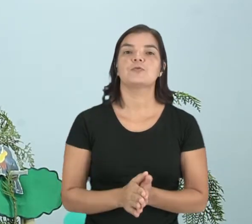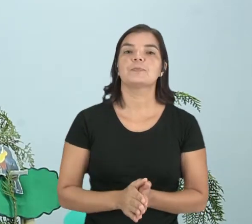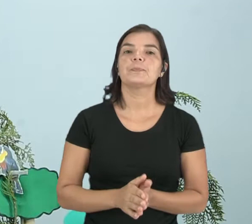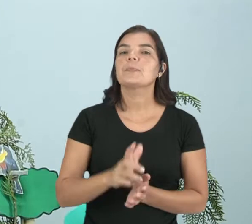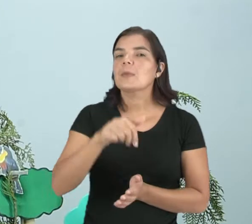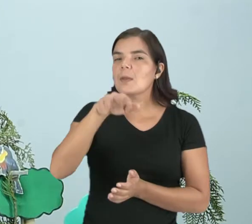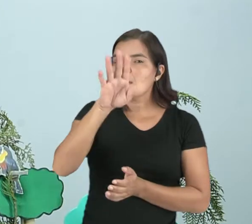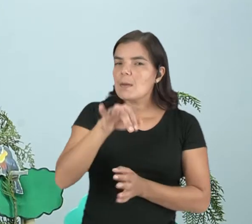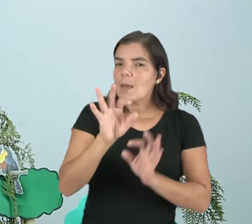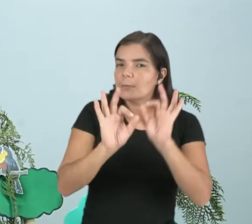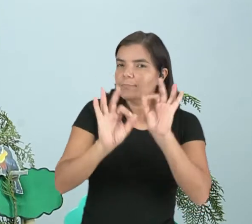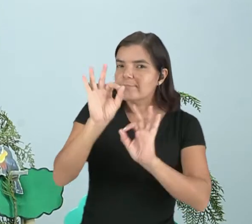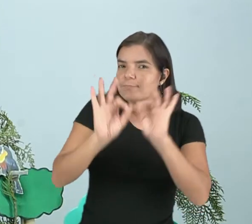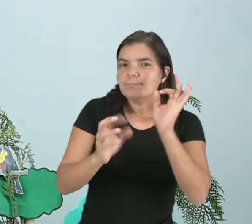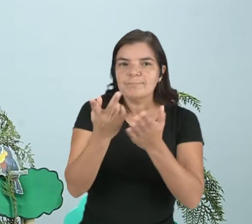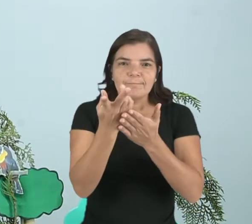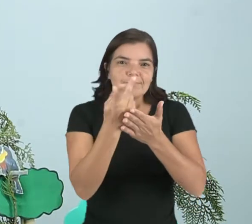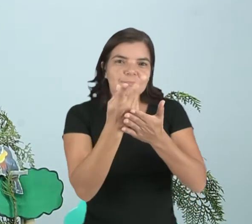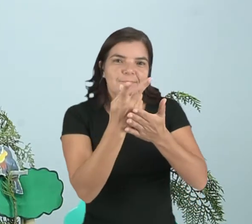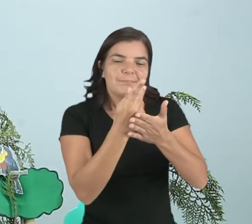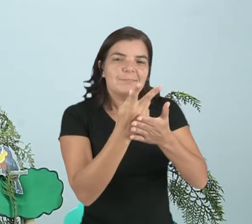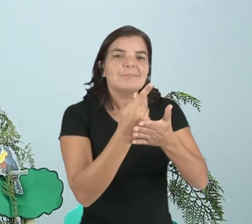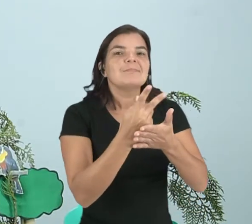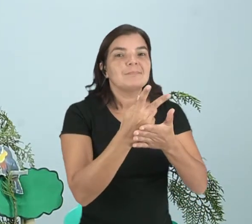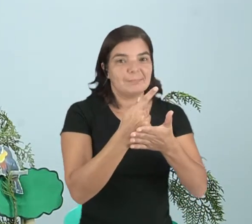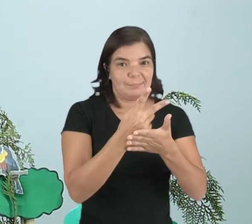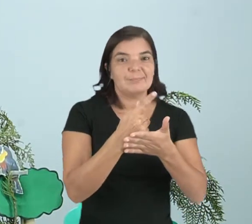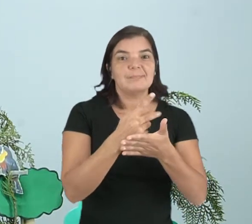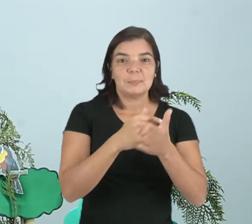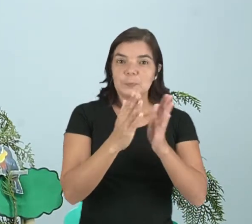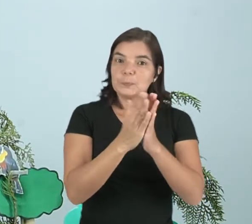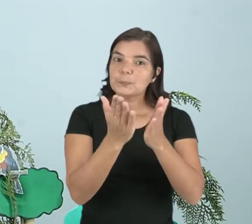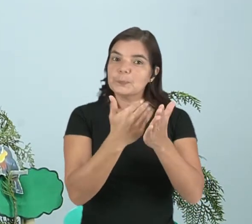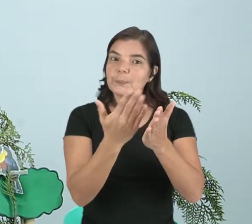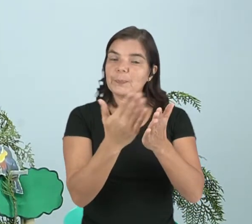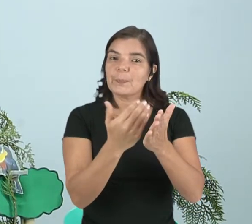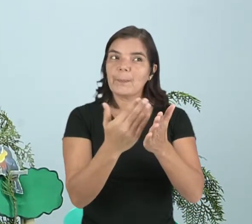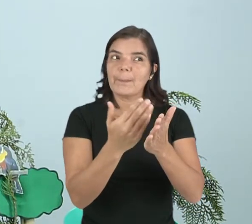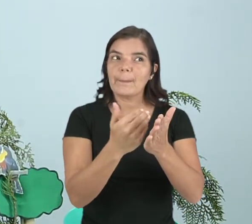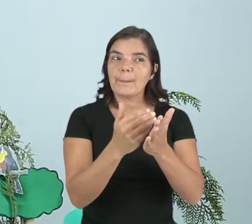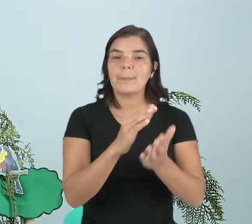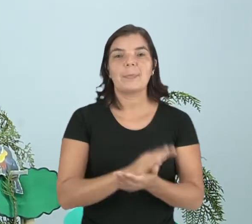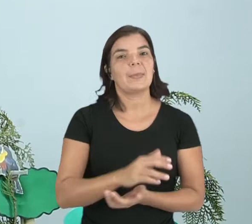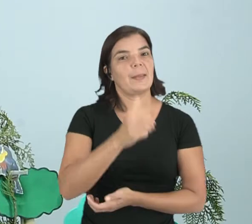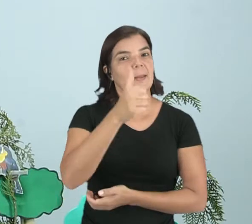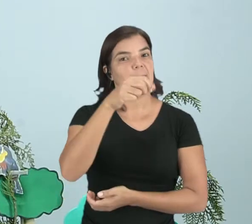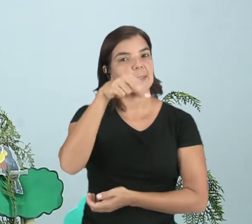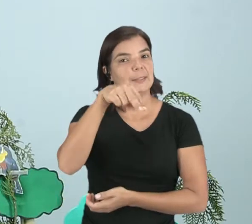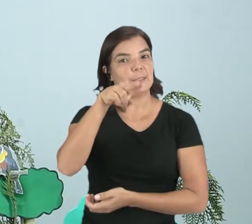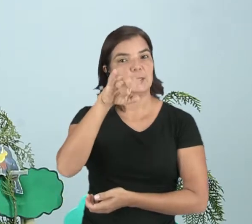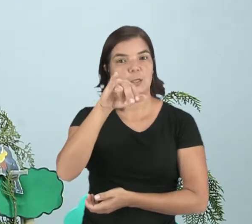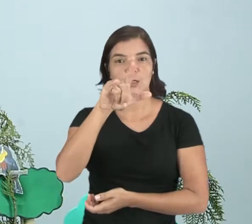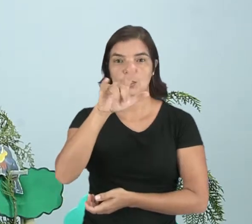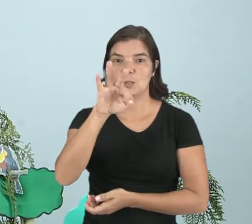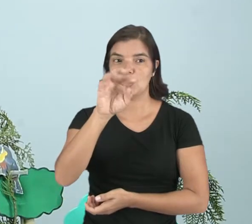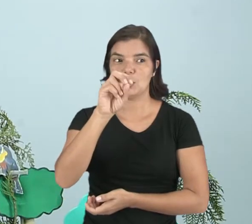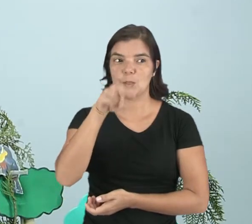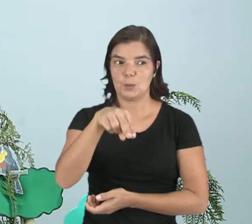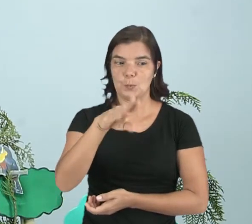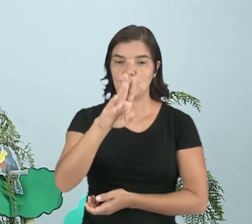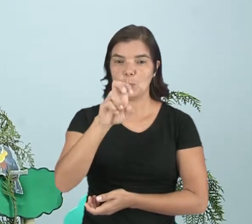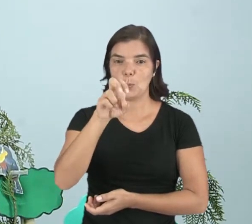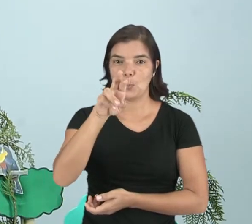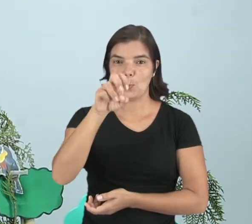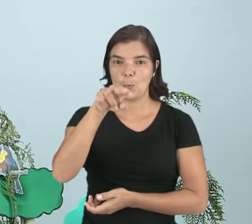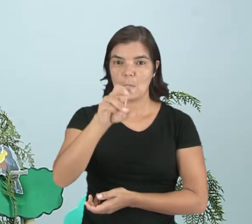quem fez as ilustrações do livro, foi Nilton Bueno. Nilton Bueno